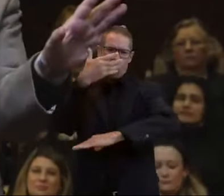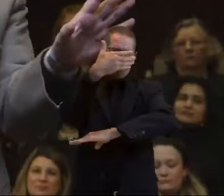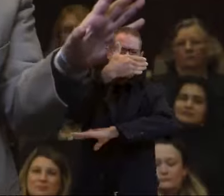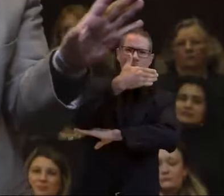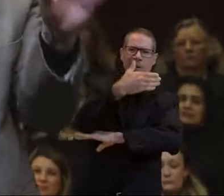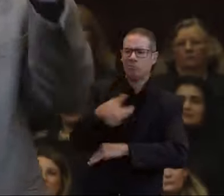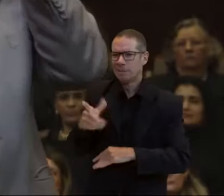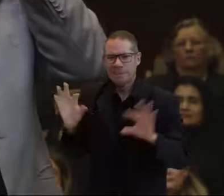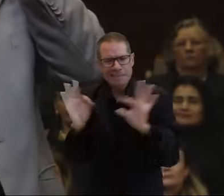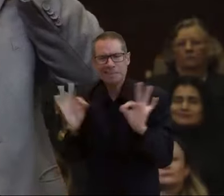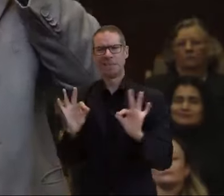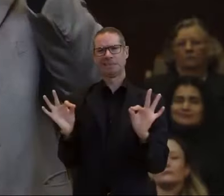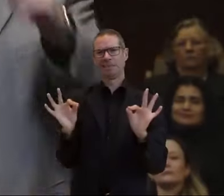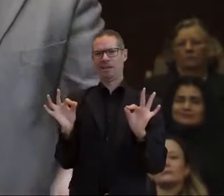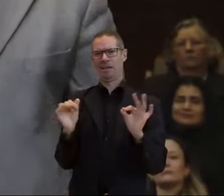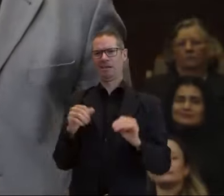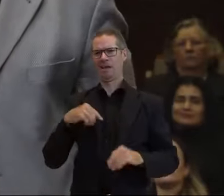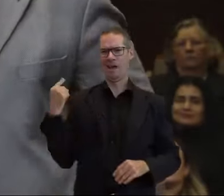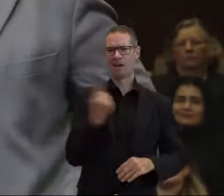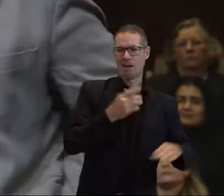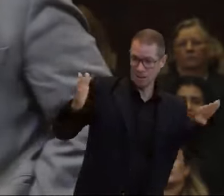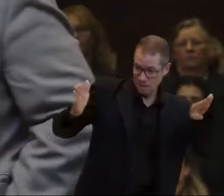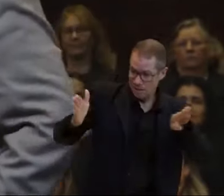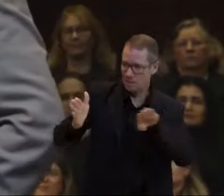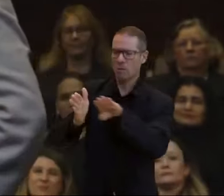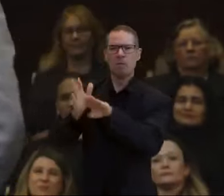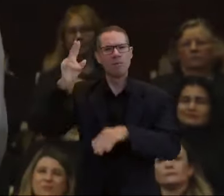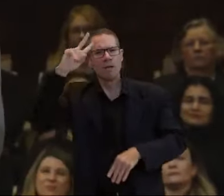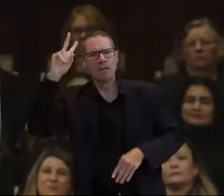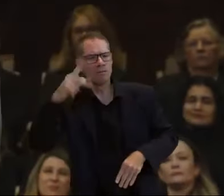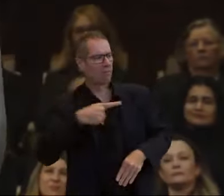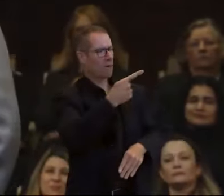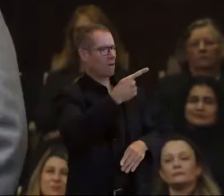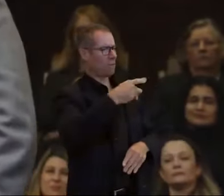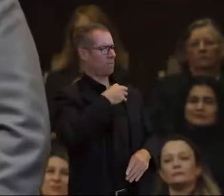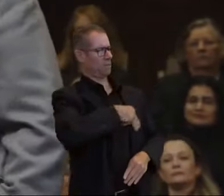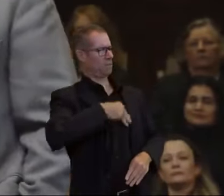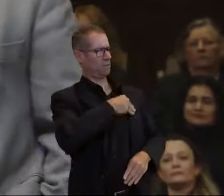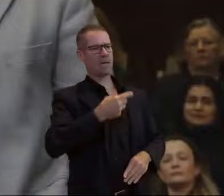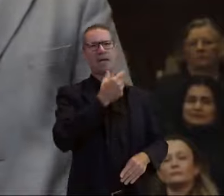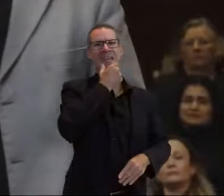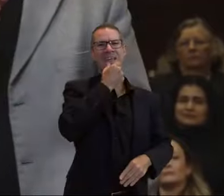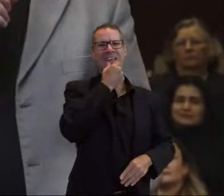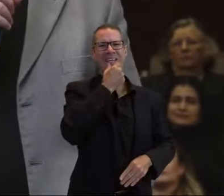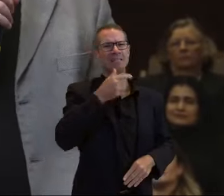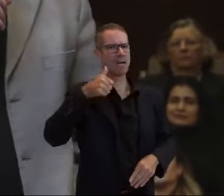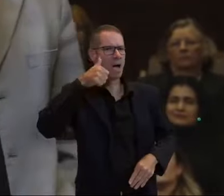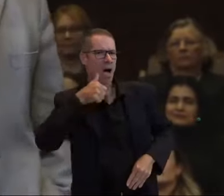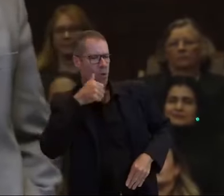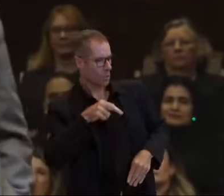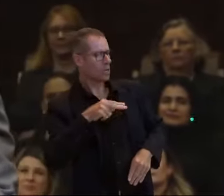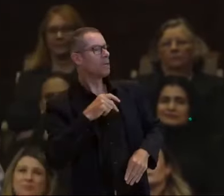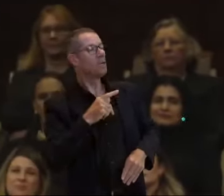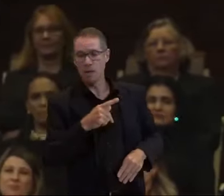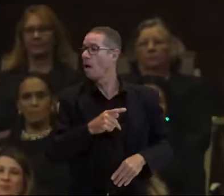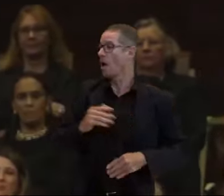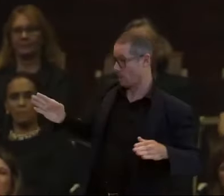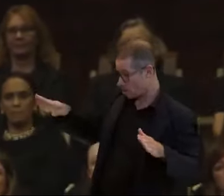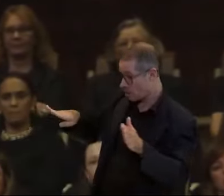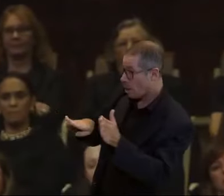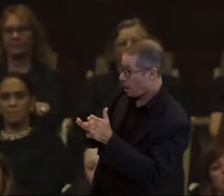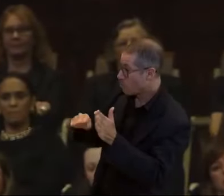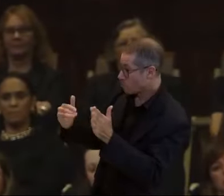tem nada disso não, tá? E aí a gente chegou lá e eu me lembro que falei para a missionária inglesa que estava conosco: escuta, nós chegamos até